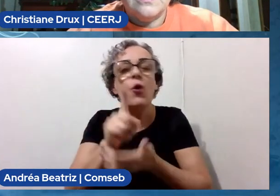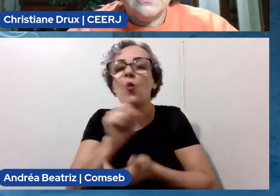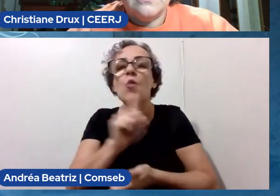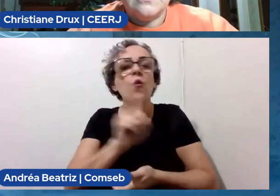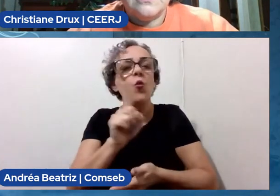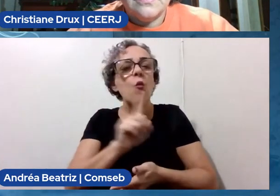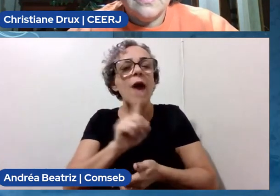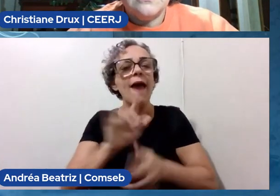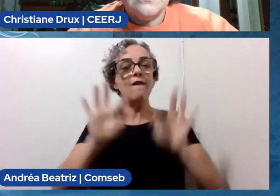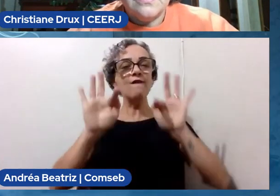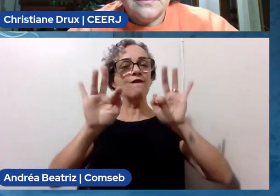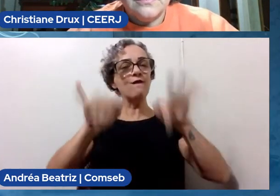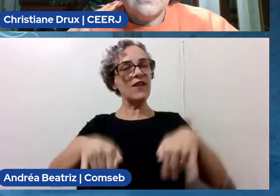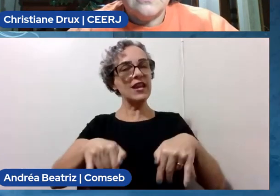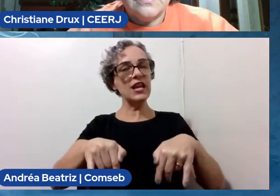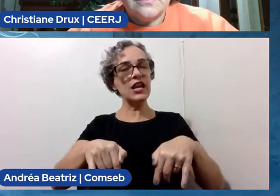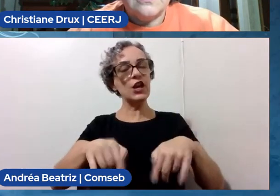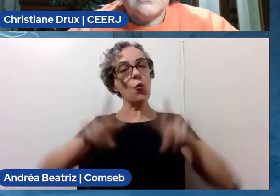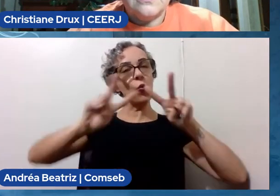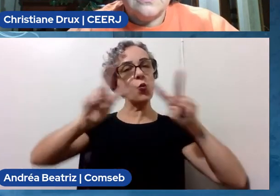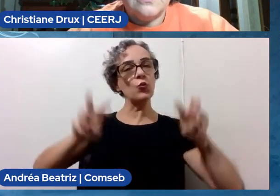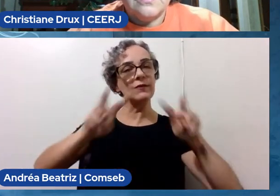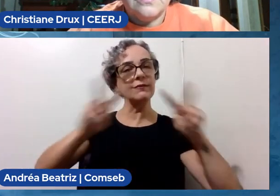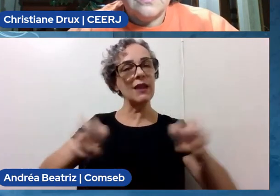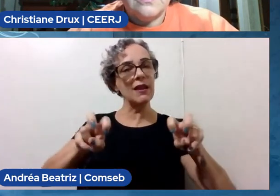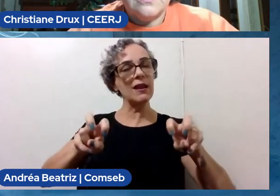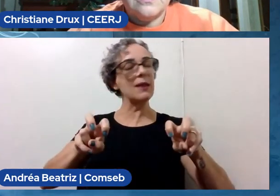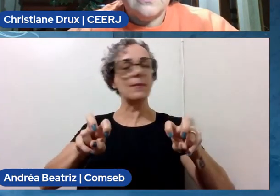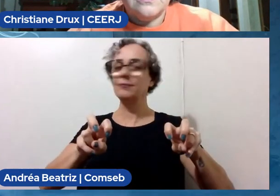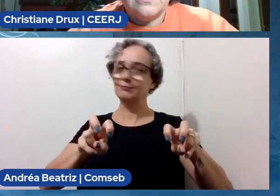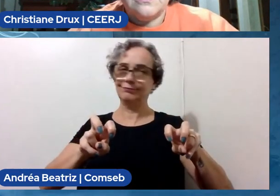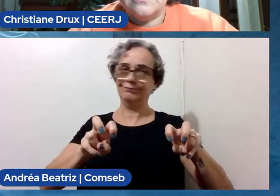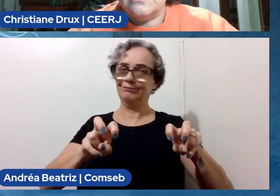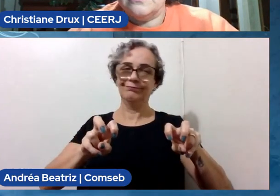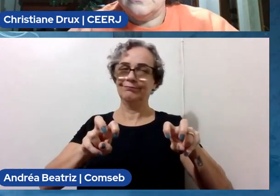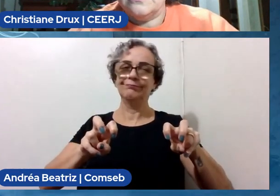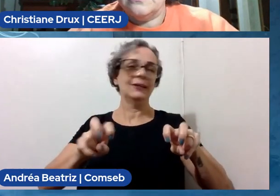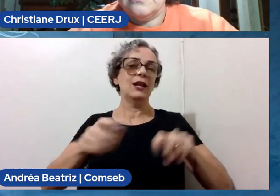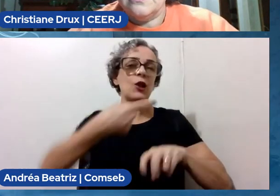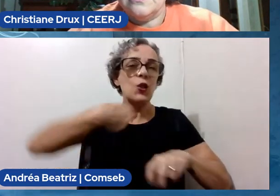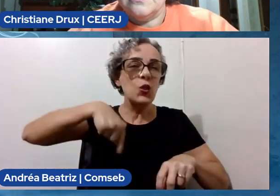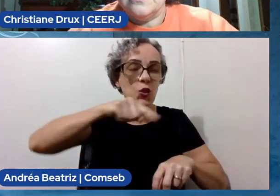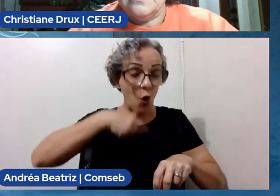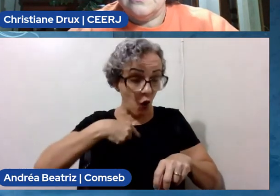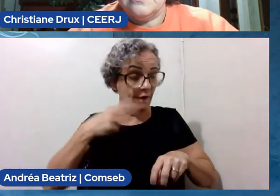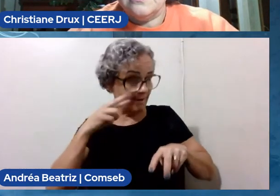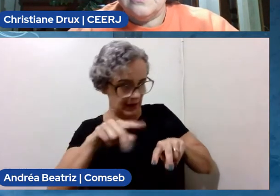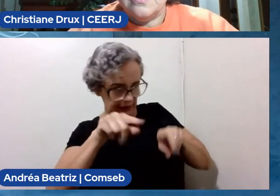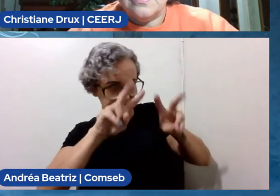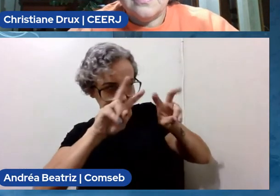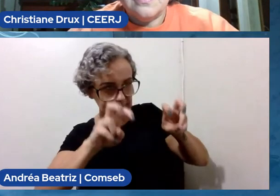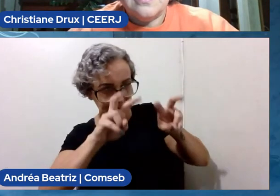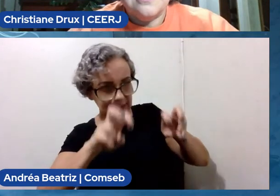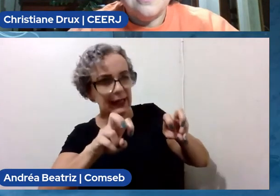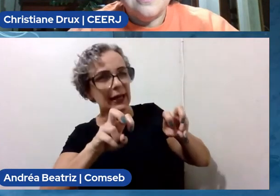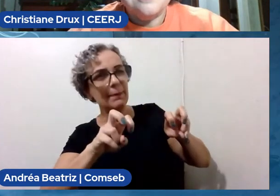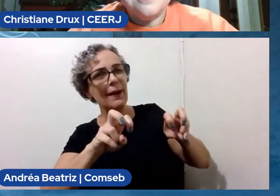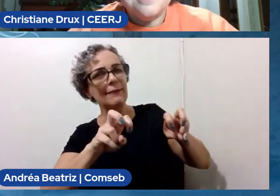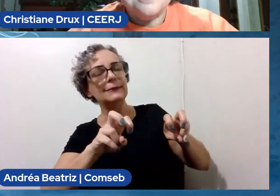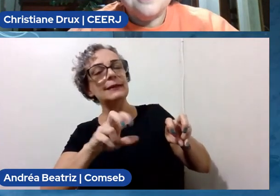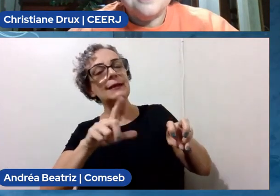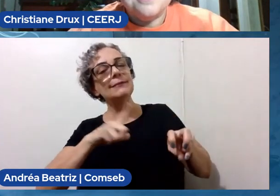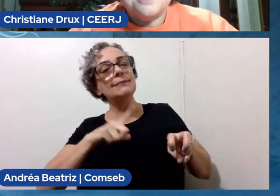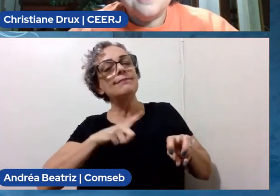assuntos. E são assuntos, inclusive, que às vezes, aparentemente, tem uma divergência entre o